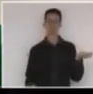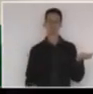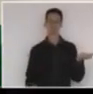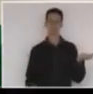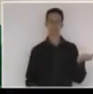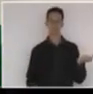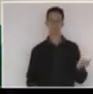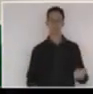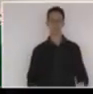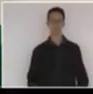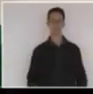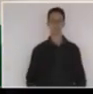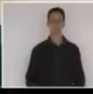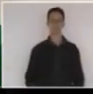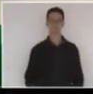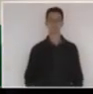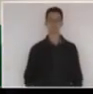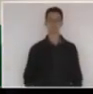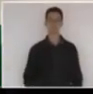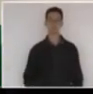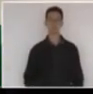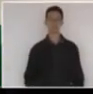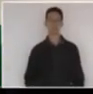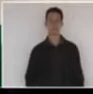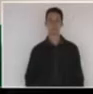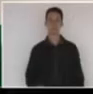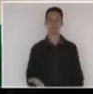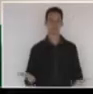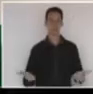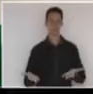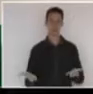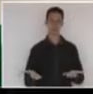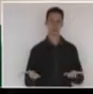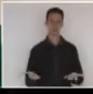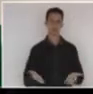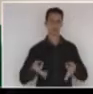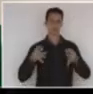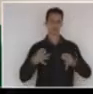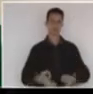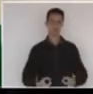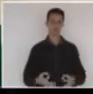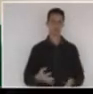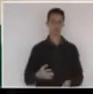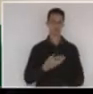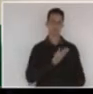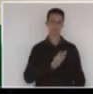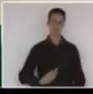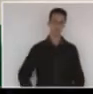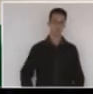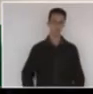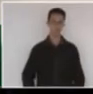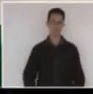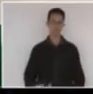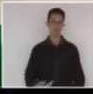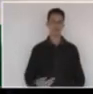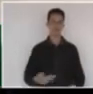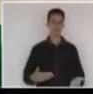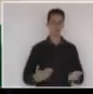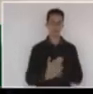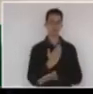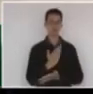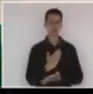skudlark do governo autorizar a importação de cebola da holanda lado da velha